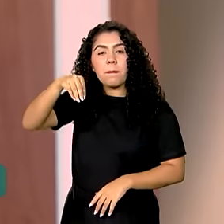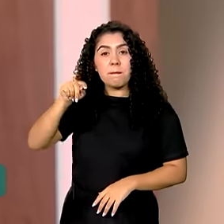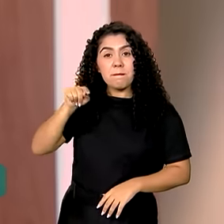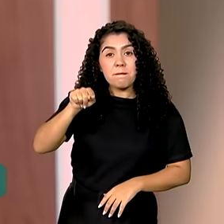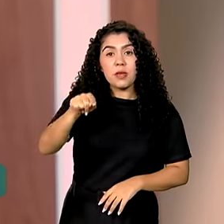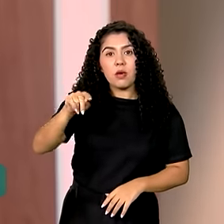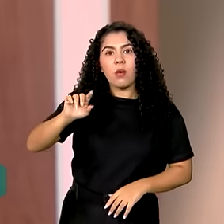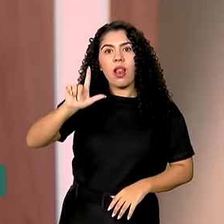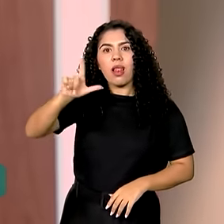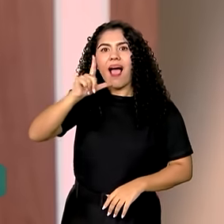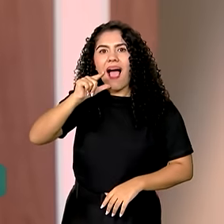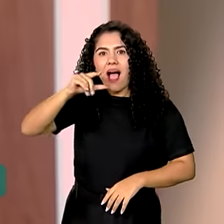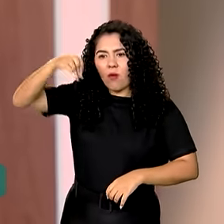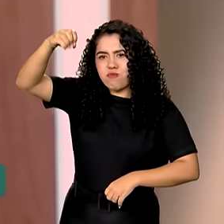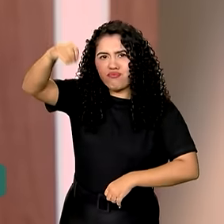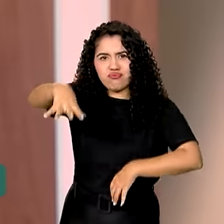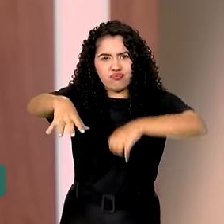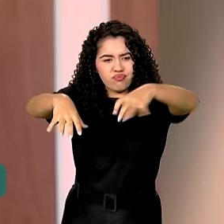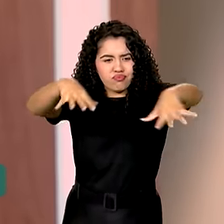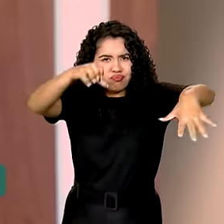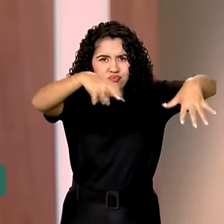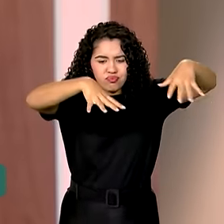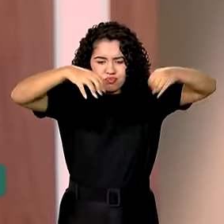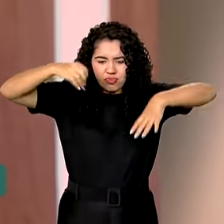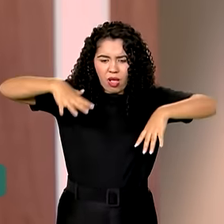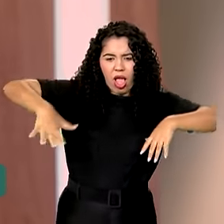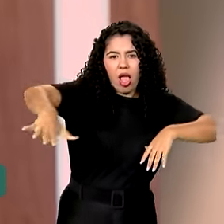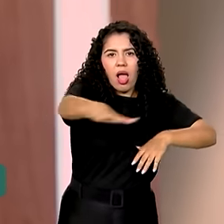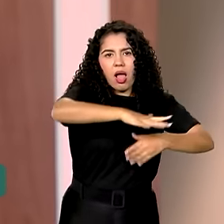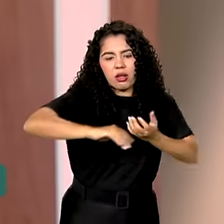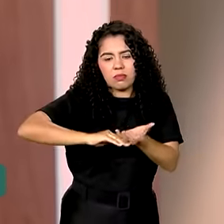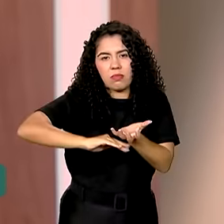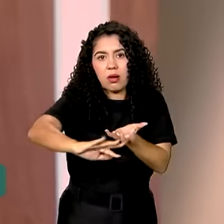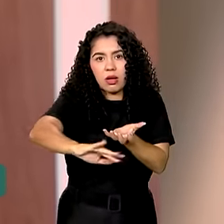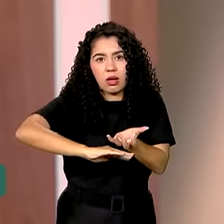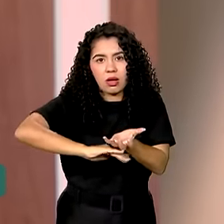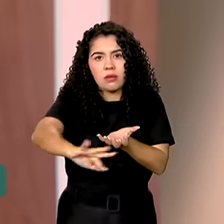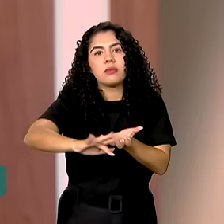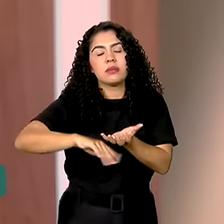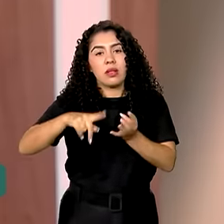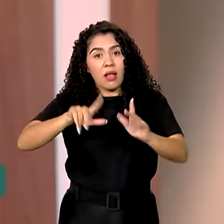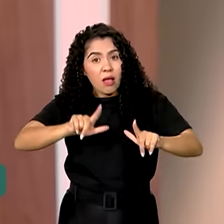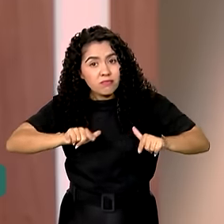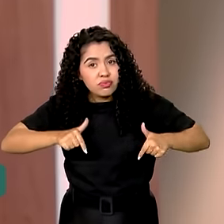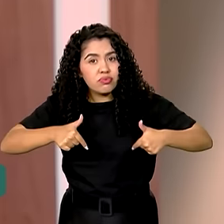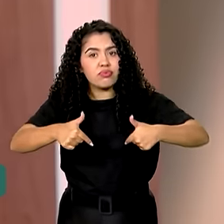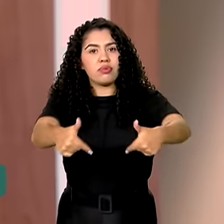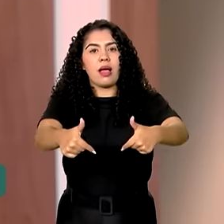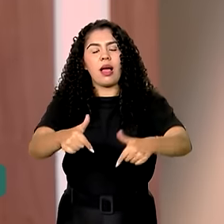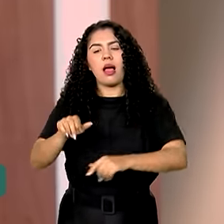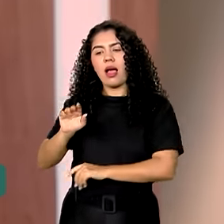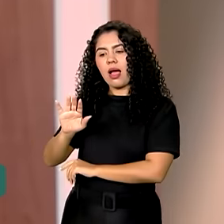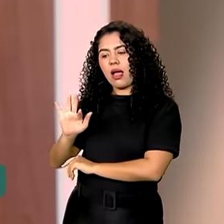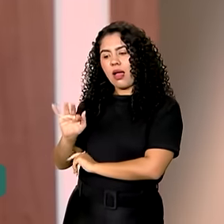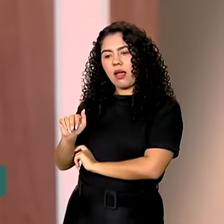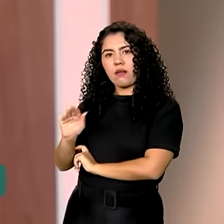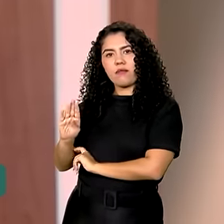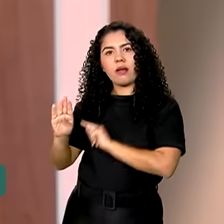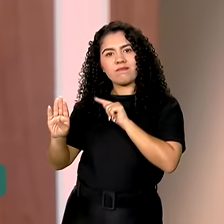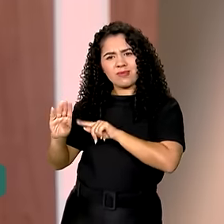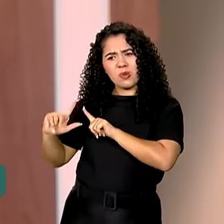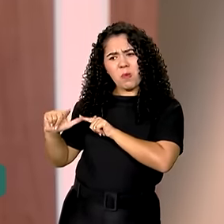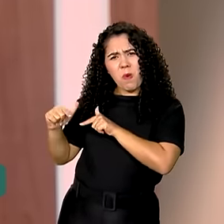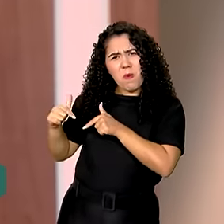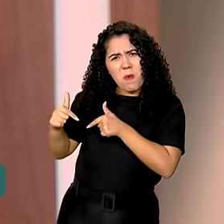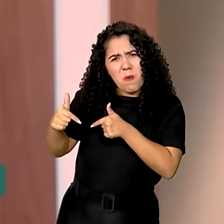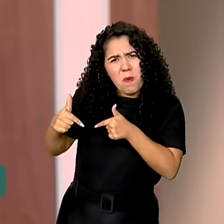aos incêndios no Pantanal. Sob a coordenação do Comando Conjunto Pantanal 2, a FAB tem atuado de forma